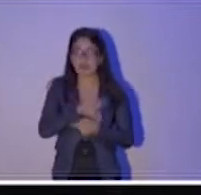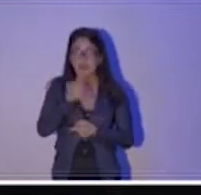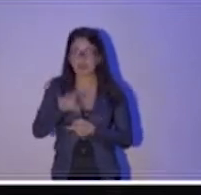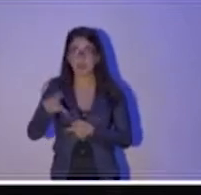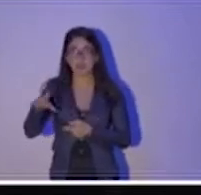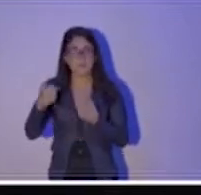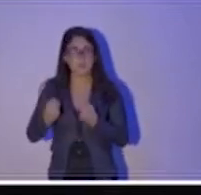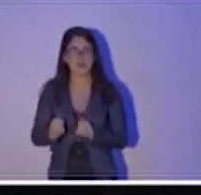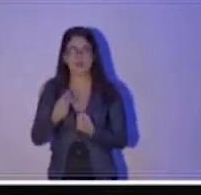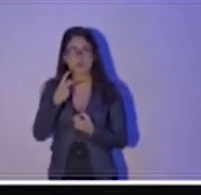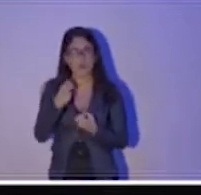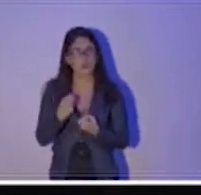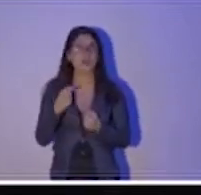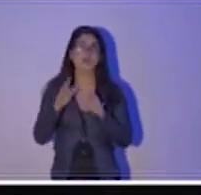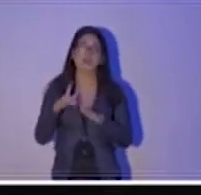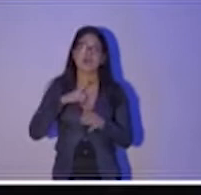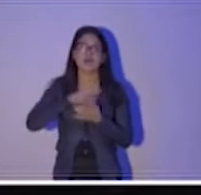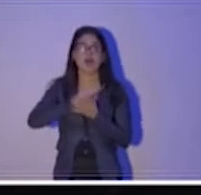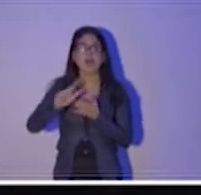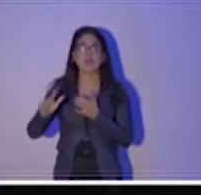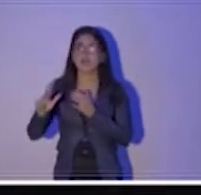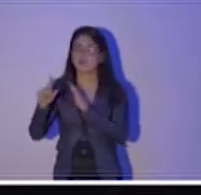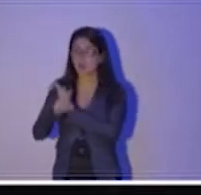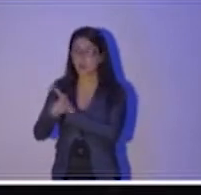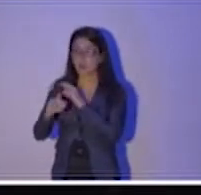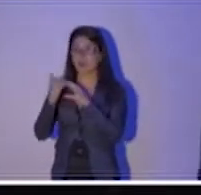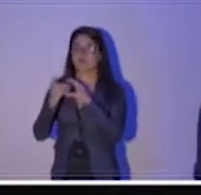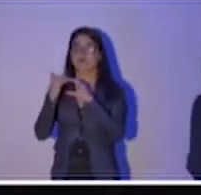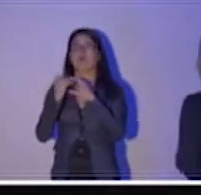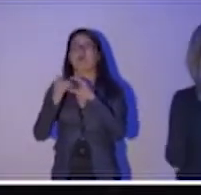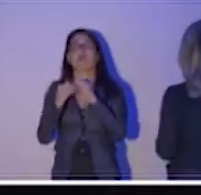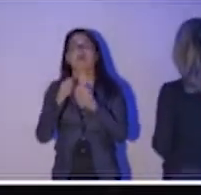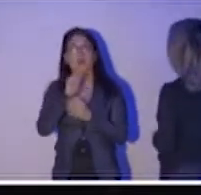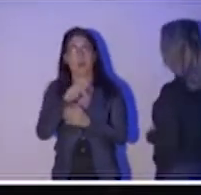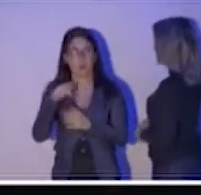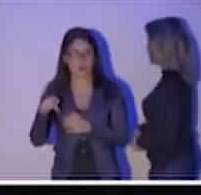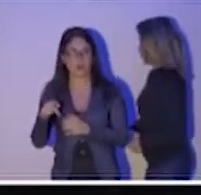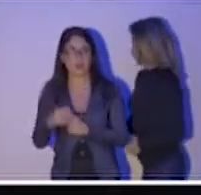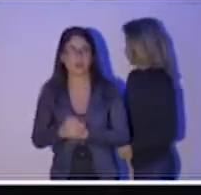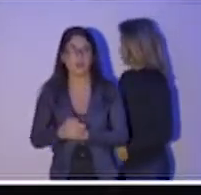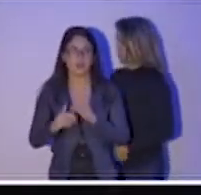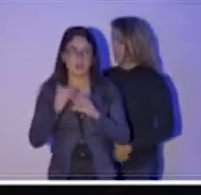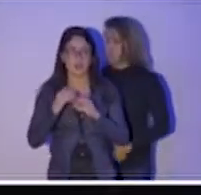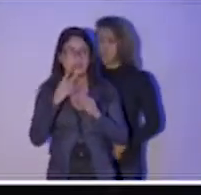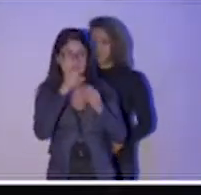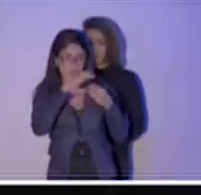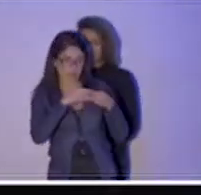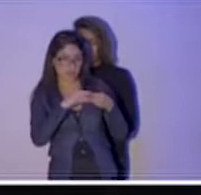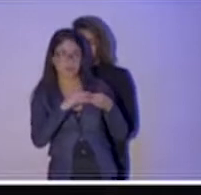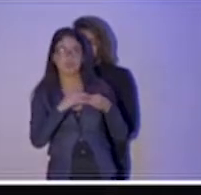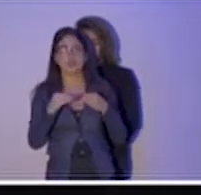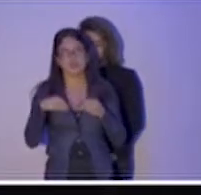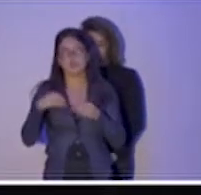acontece, né? E tem várias perguntas aqui que chegaram, né, no aplicativo, e vou juntar três delas aqui